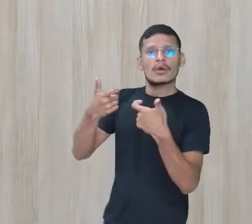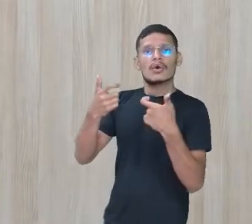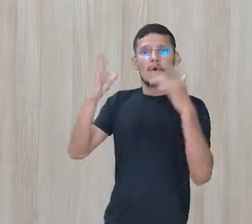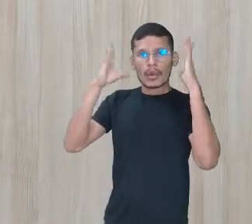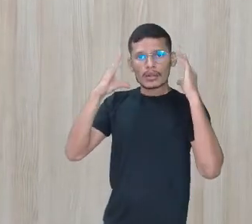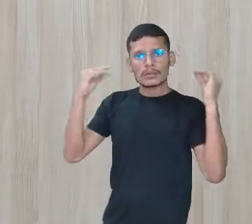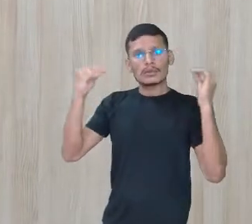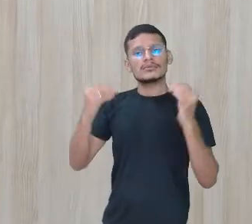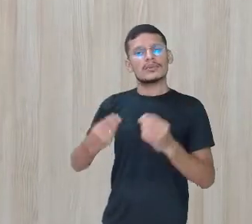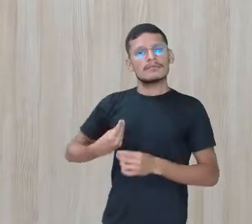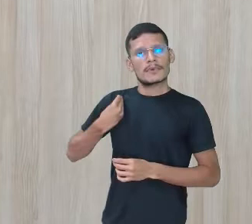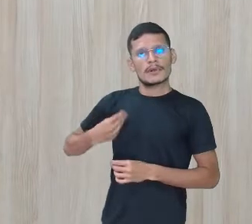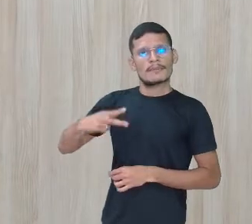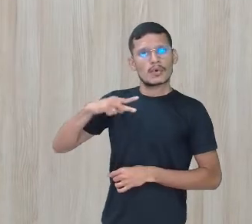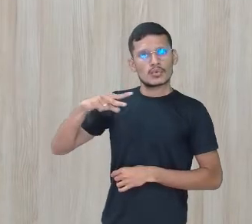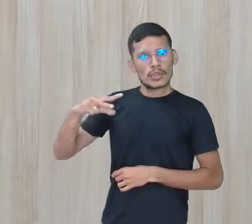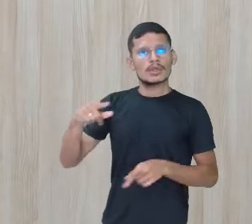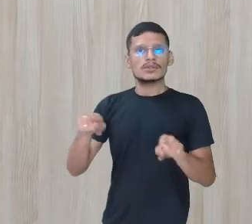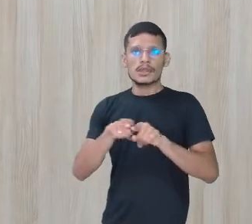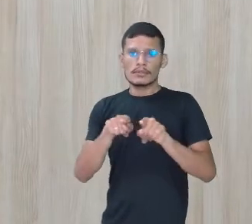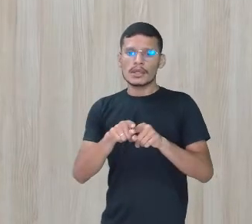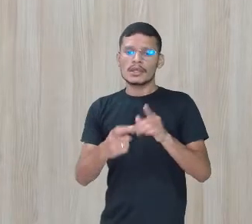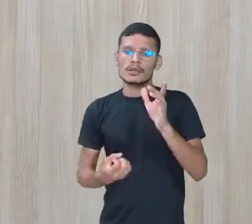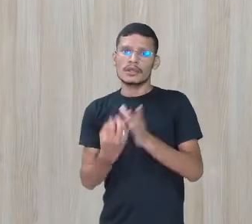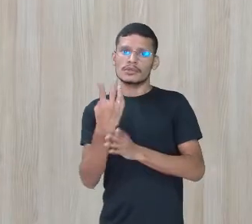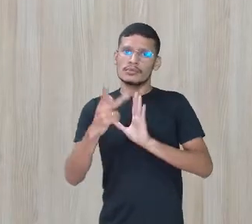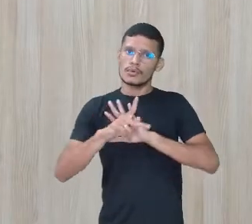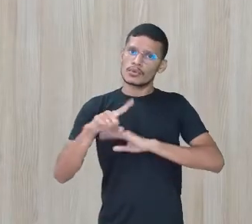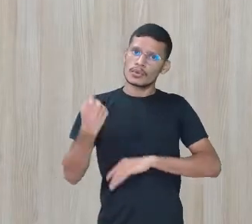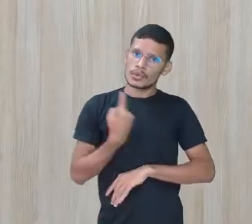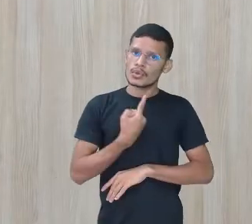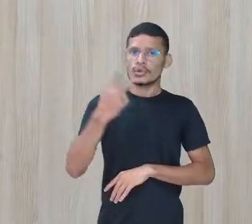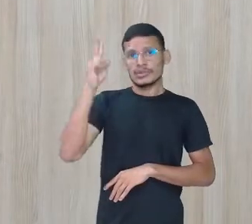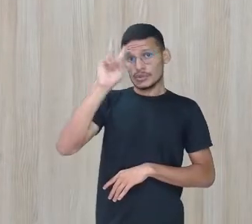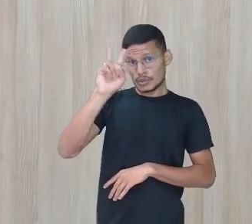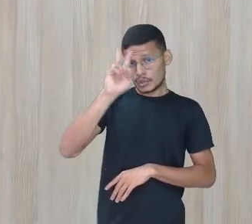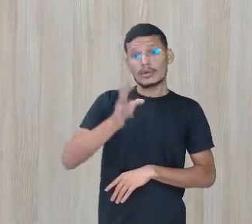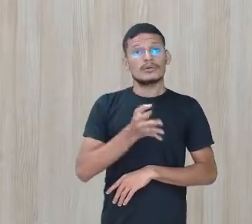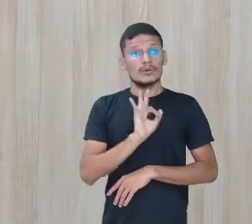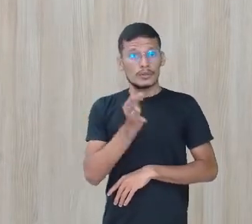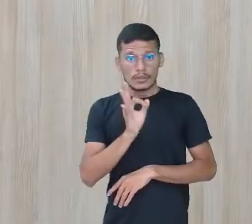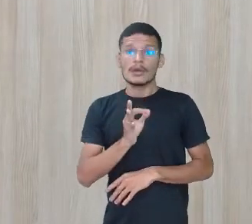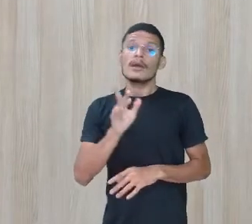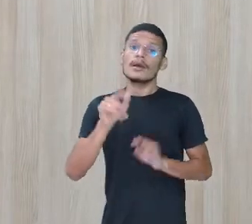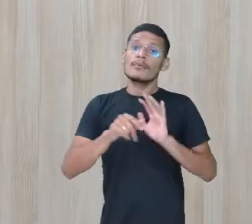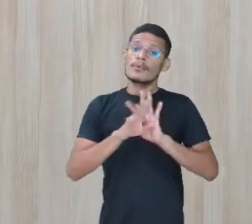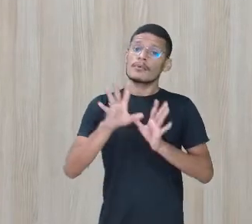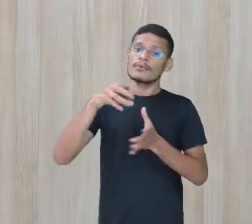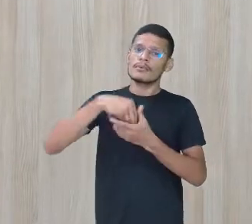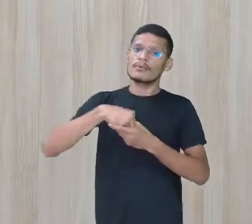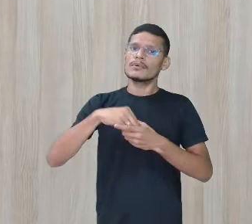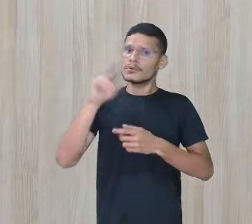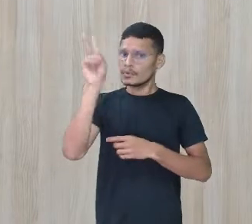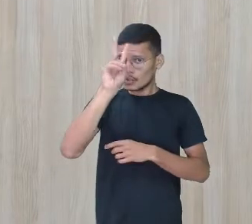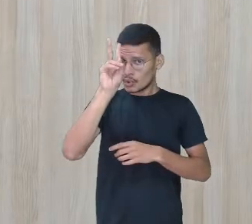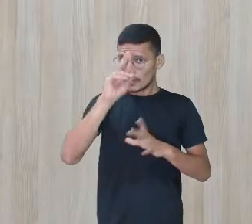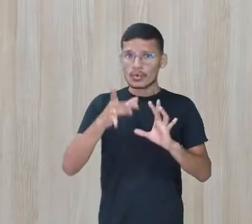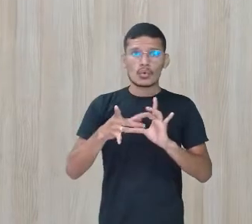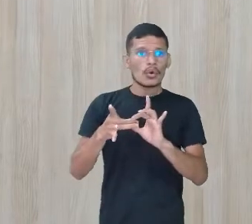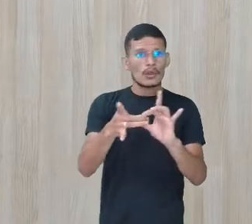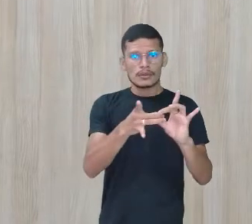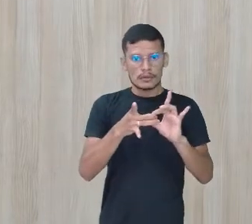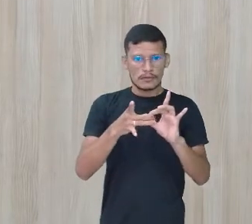presença portuguesa, né, na construção da nossa história, enfim, faz parte dessa história coletiva, né? Então a gente